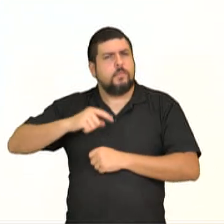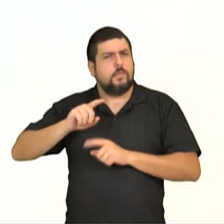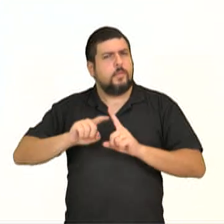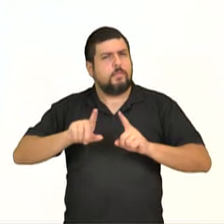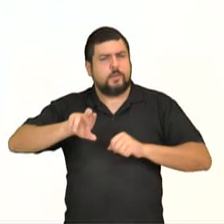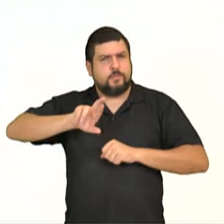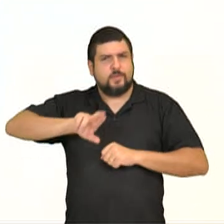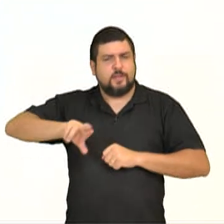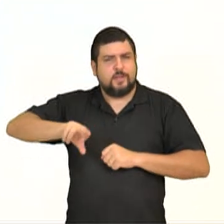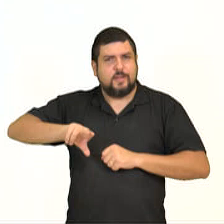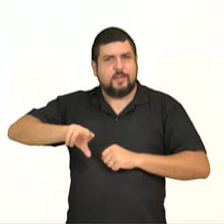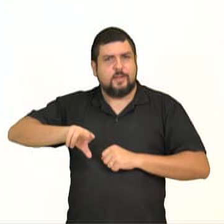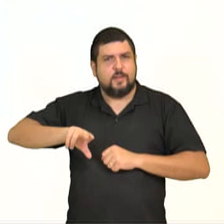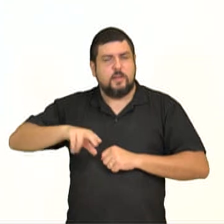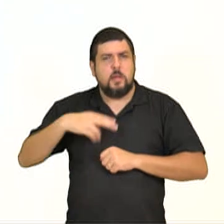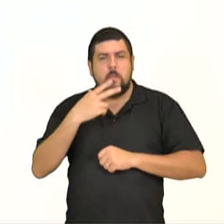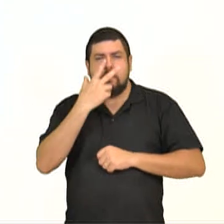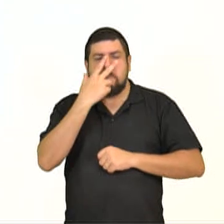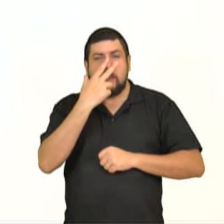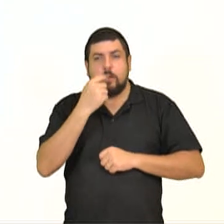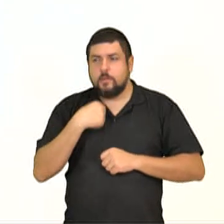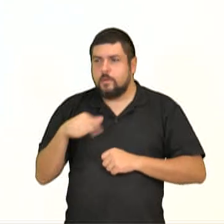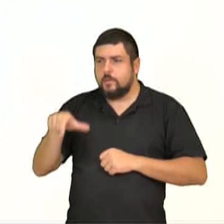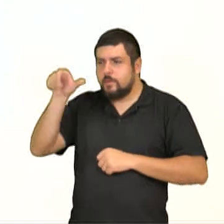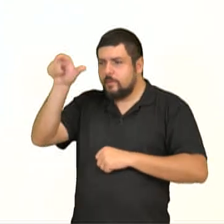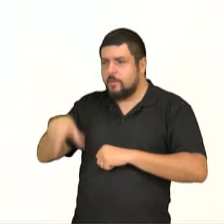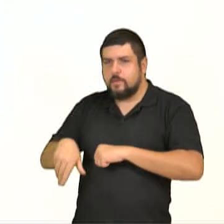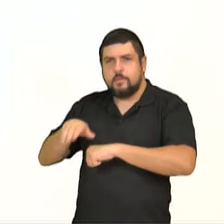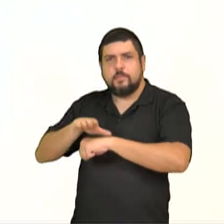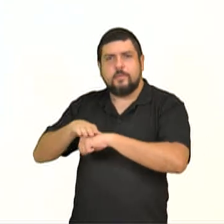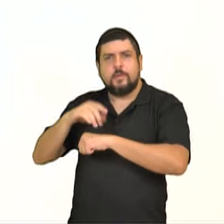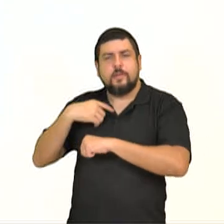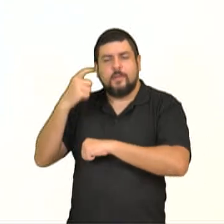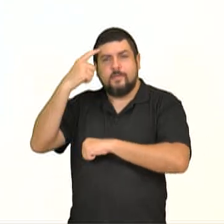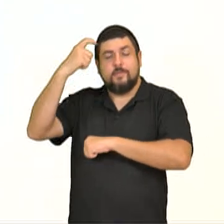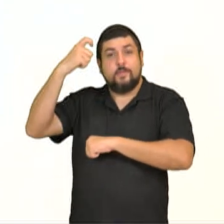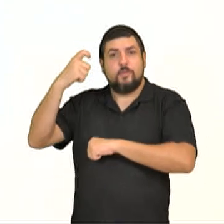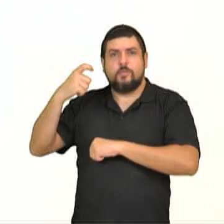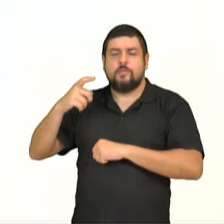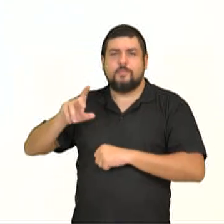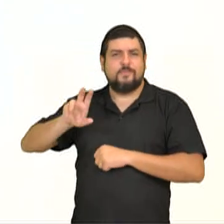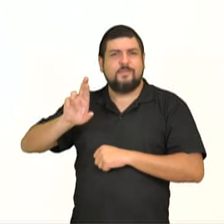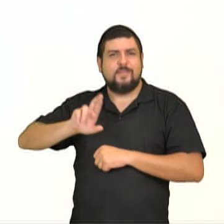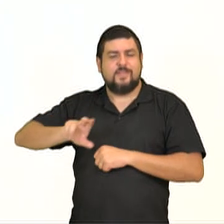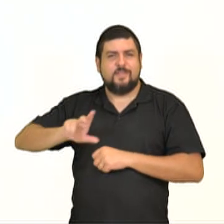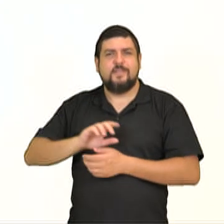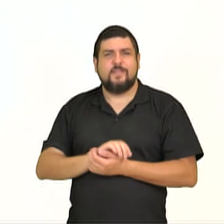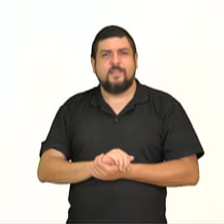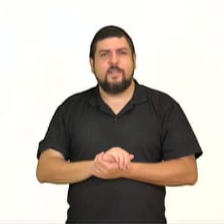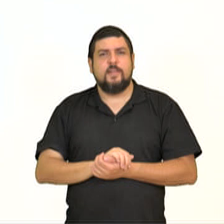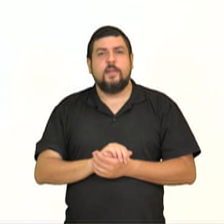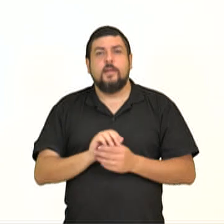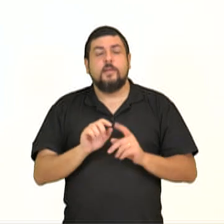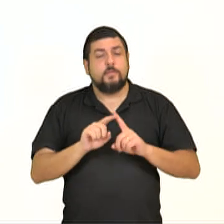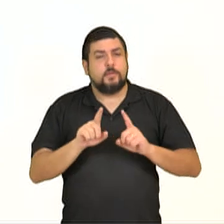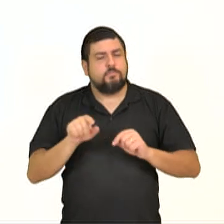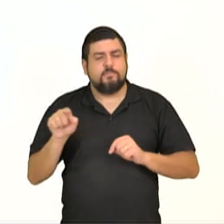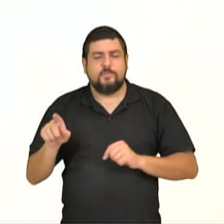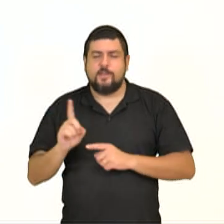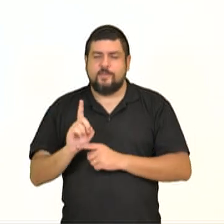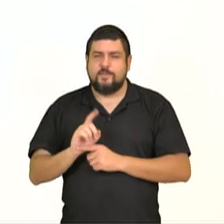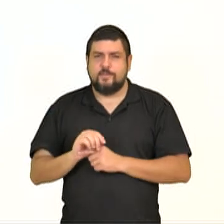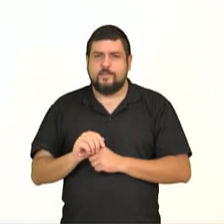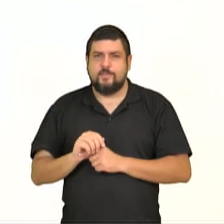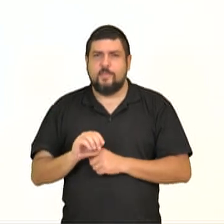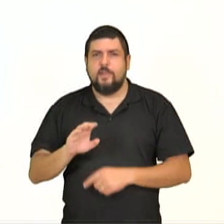Não foi ele. Isso nos induz, nossa, o Bhaskara foi ele que inventou, foi ele que fez, né? Por ela receber esse nome, mas não foi ele não. O